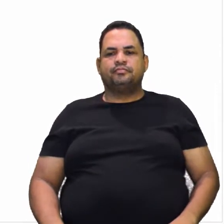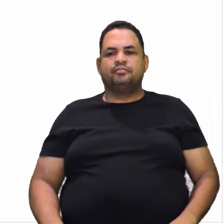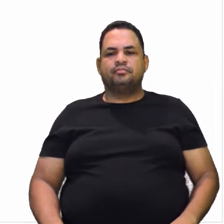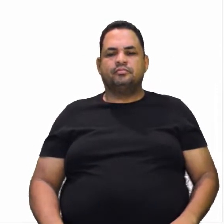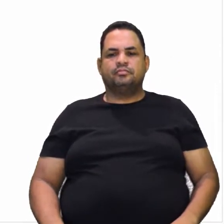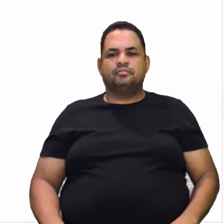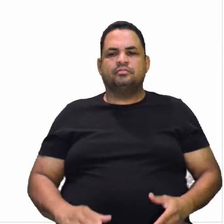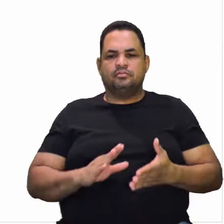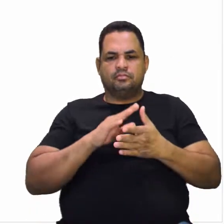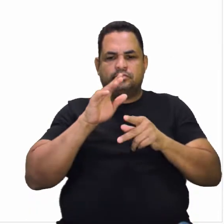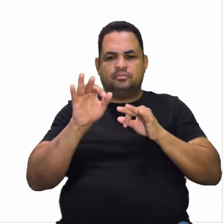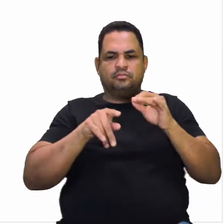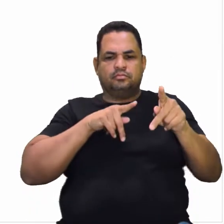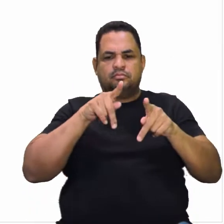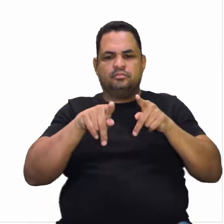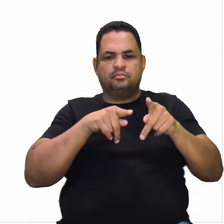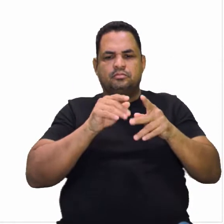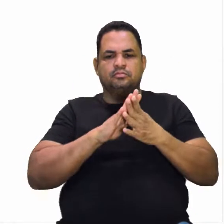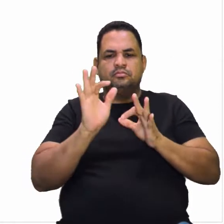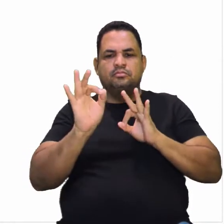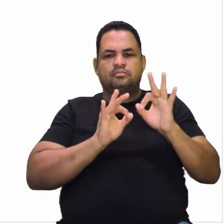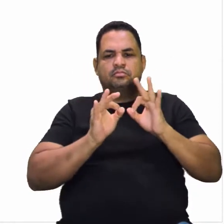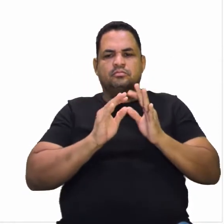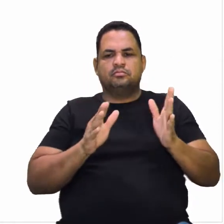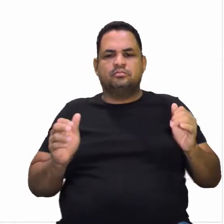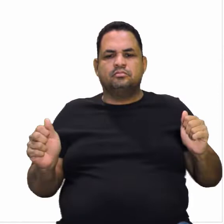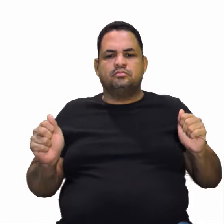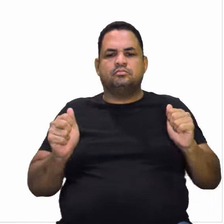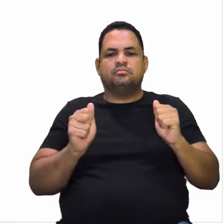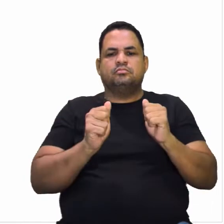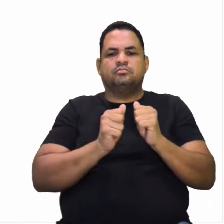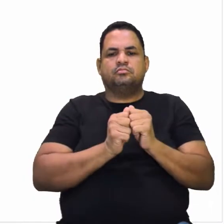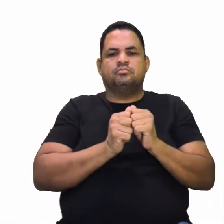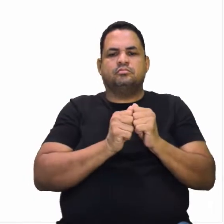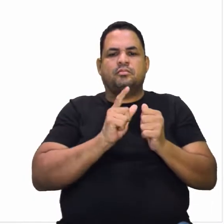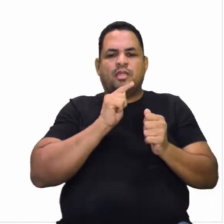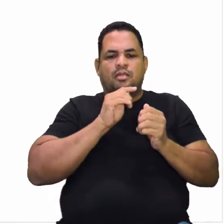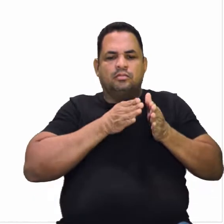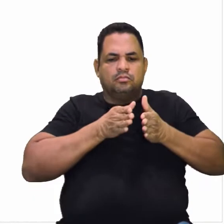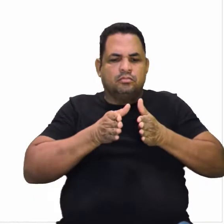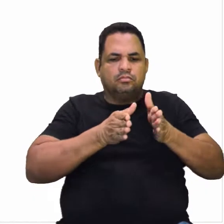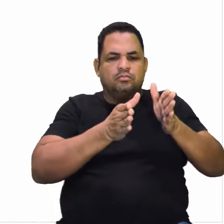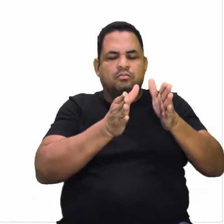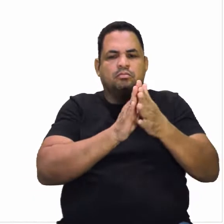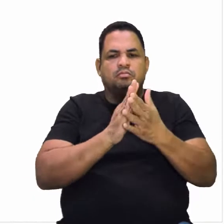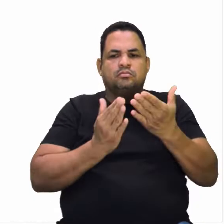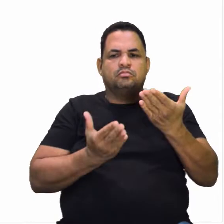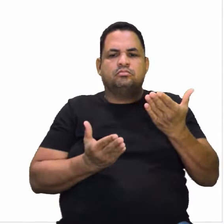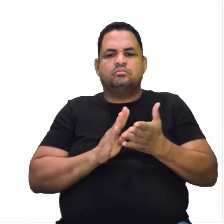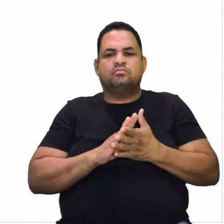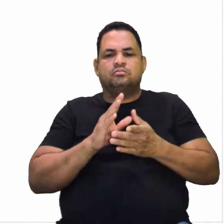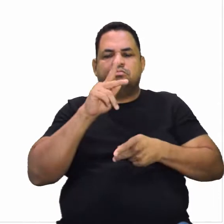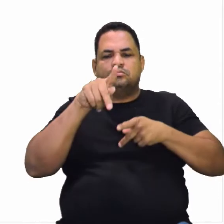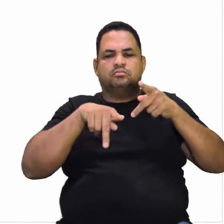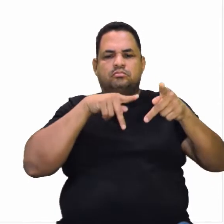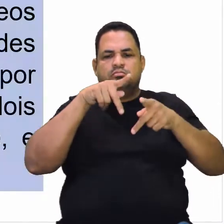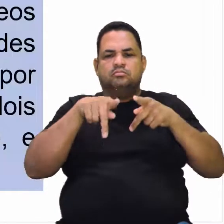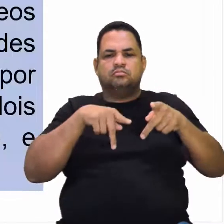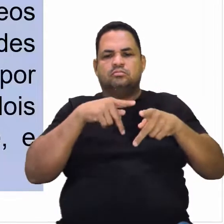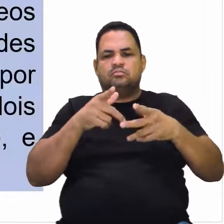que estão se organizando próximo aos rios formam o que seria a civilização